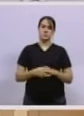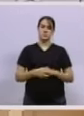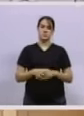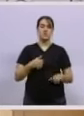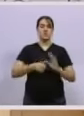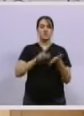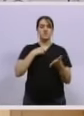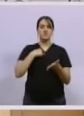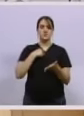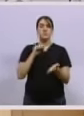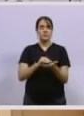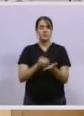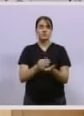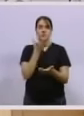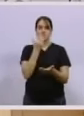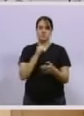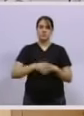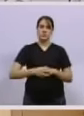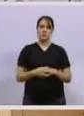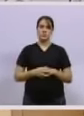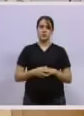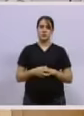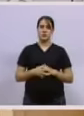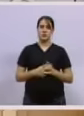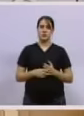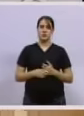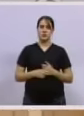canjiquinha, arroz que não se vende em supermercado.